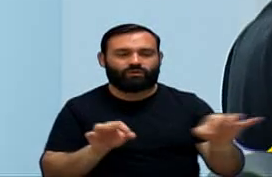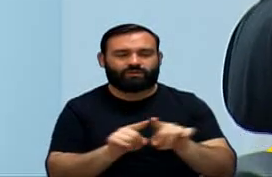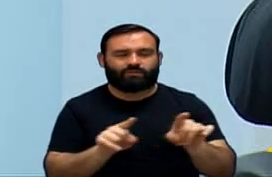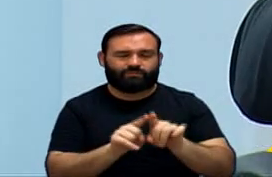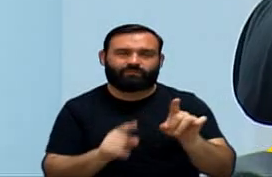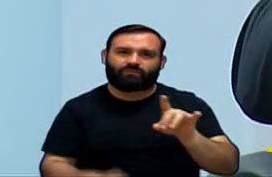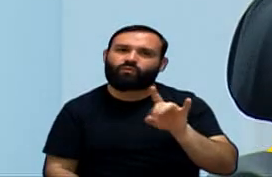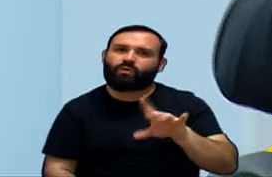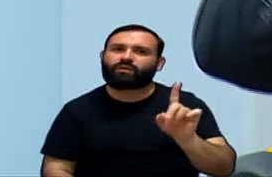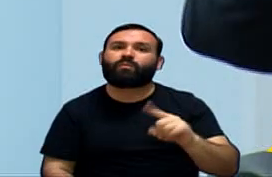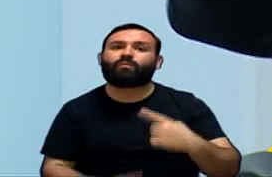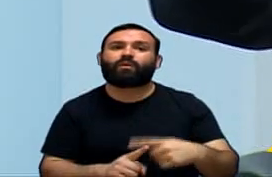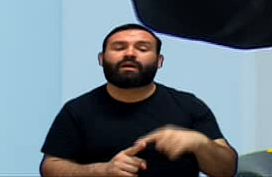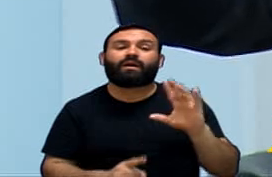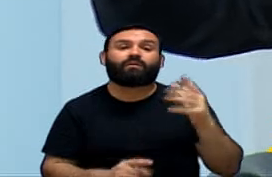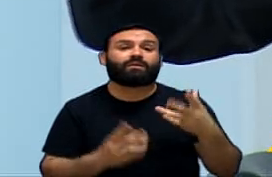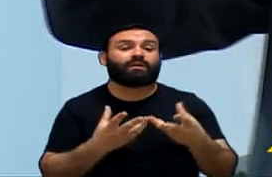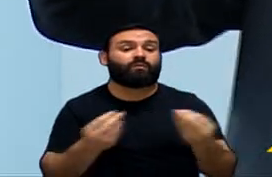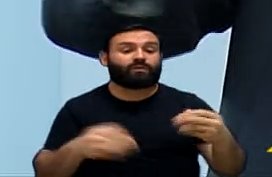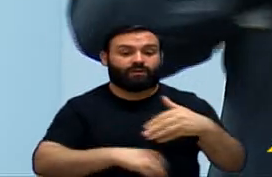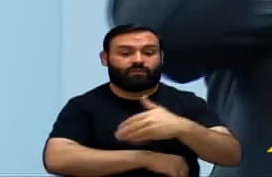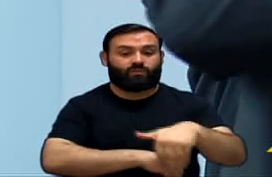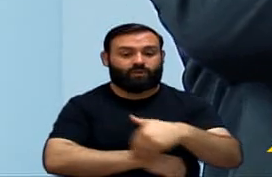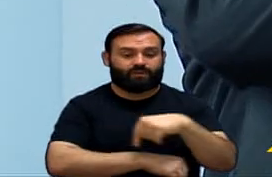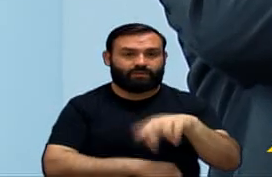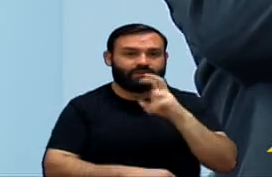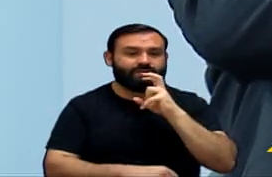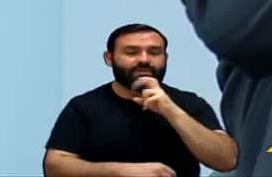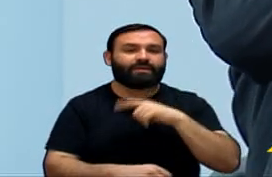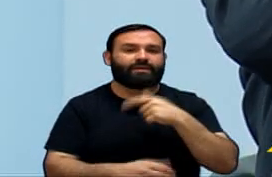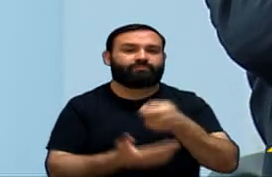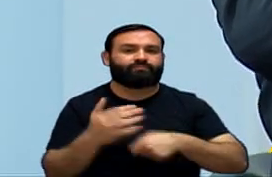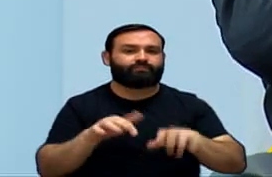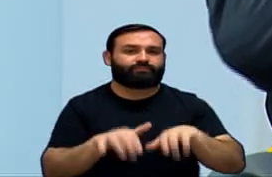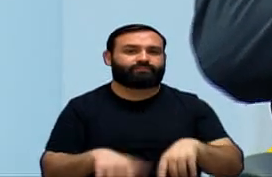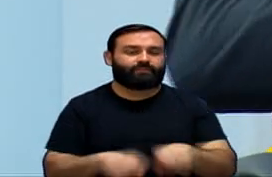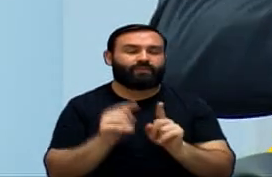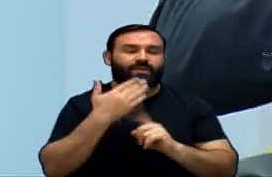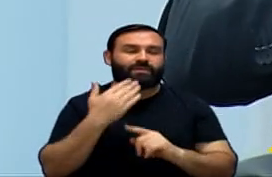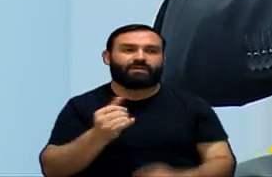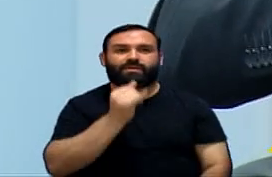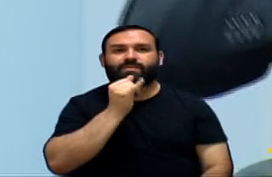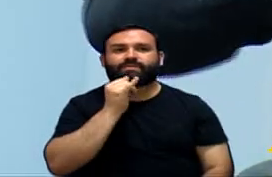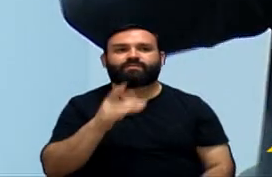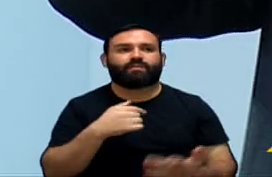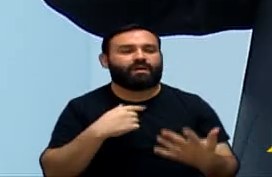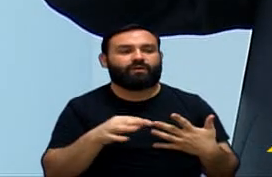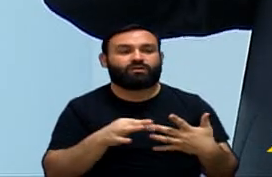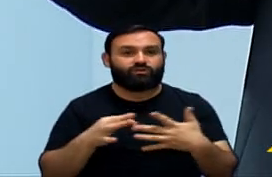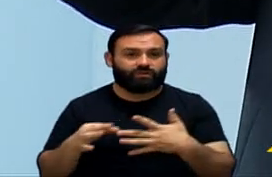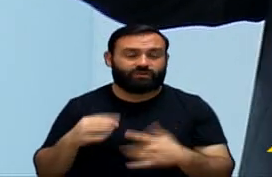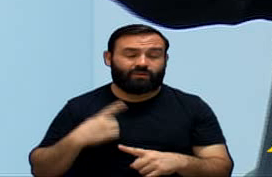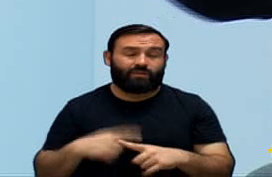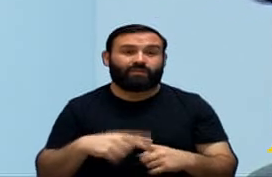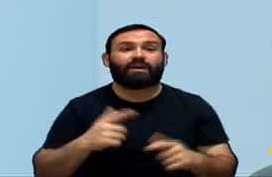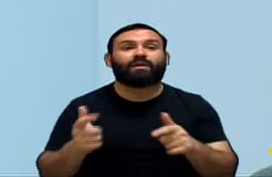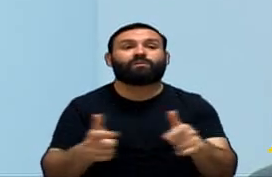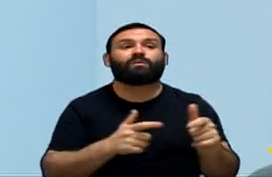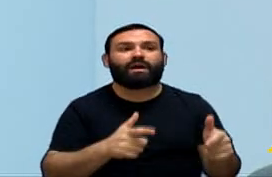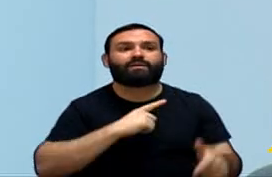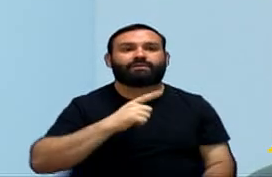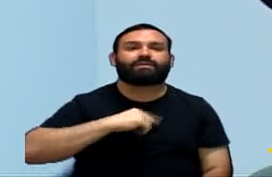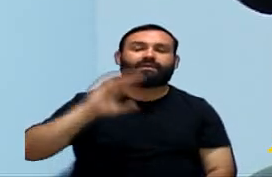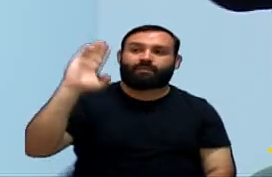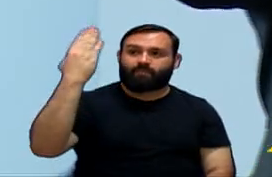Vereador porque ocorre também que muitas ruas da cidade eu tenho alguns requerimentos feitos alguns pedidos feitos como indicação porque tem pontos da cidade que tem